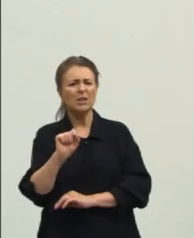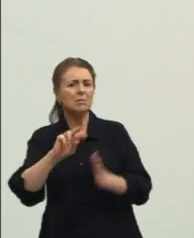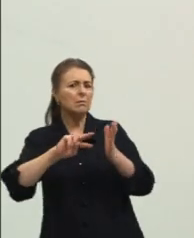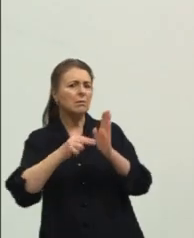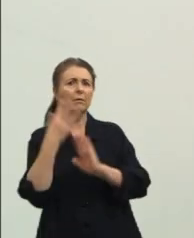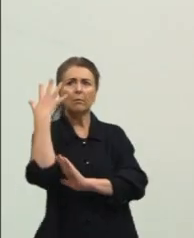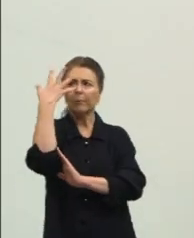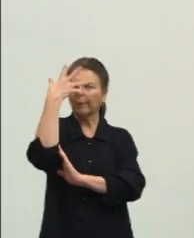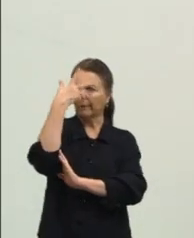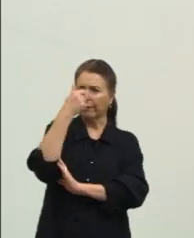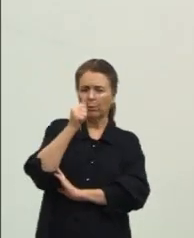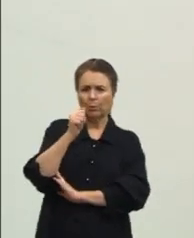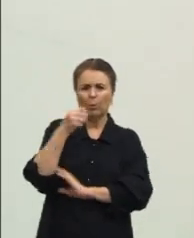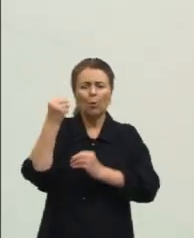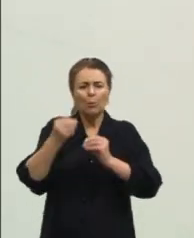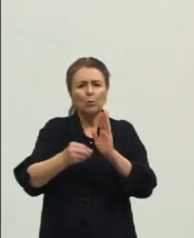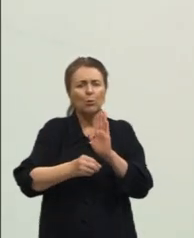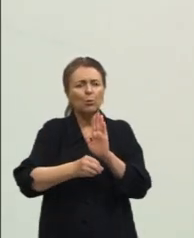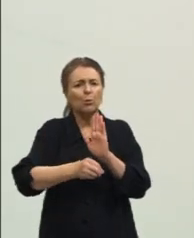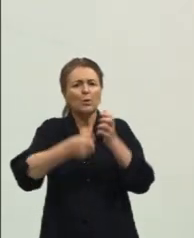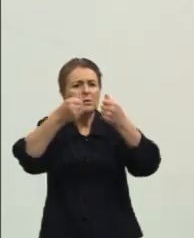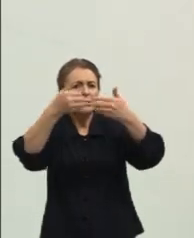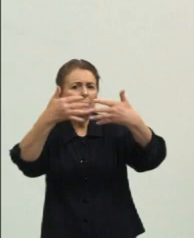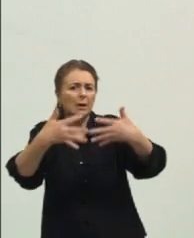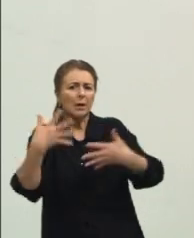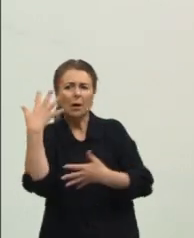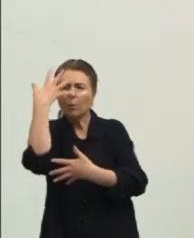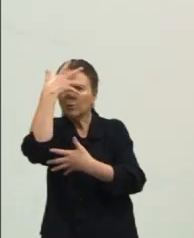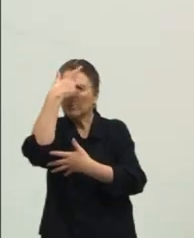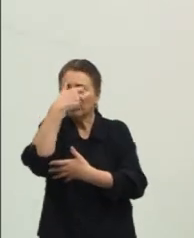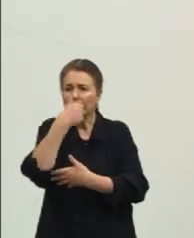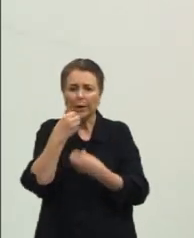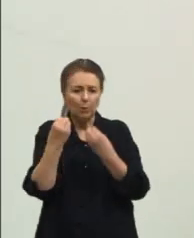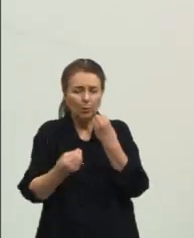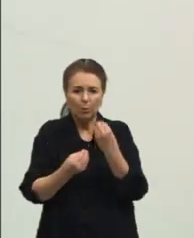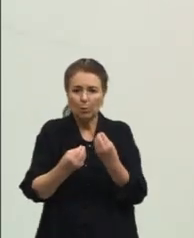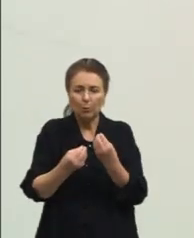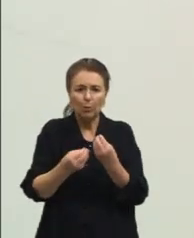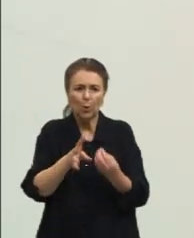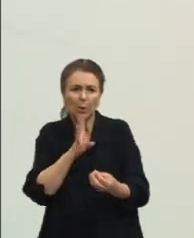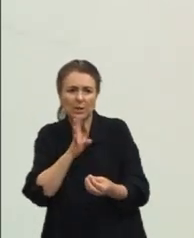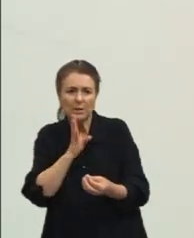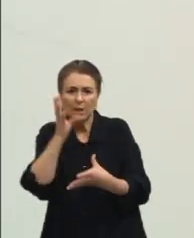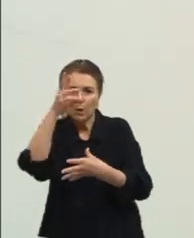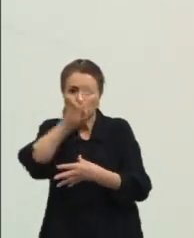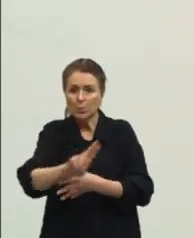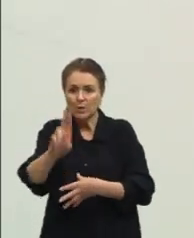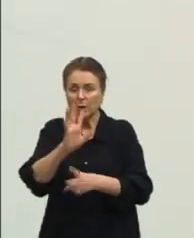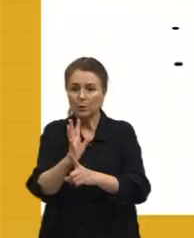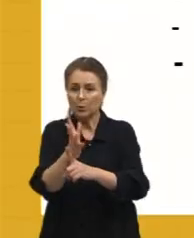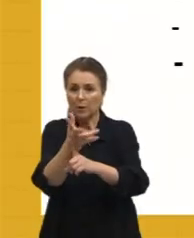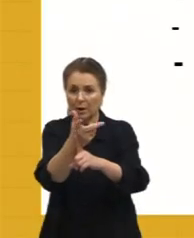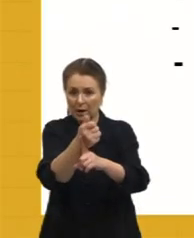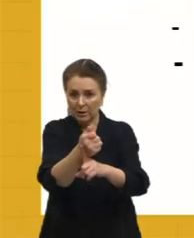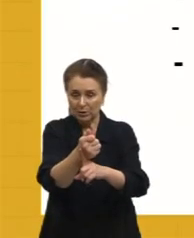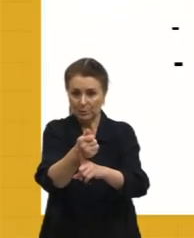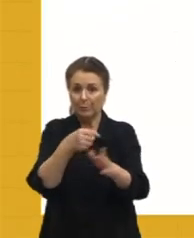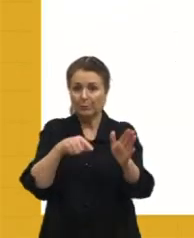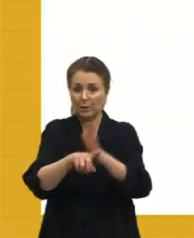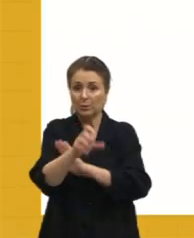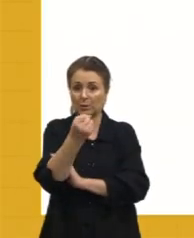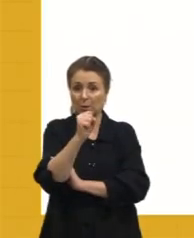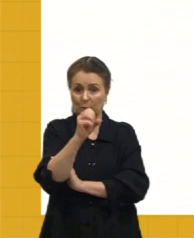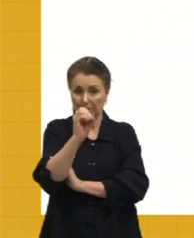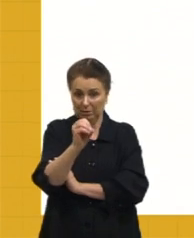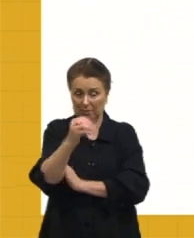Como podemos definir o belo como podemos conhecer com a arte foi tratada nessa questão 80 da prova